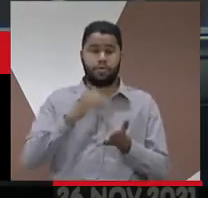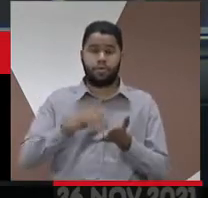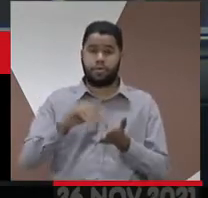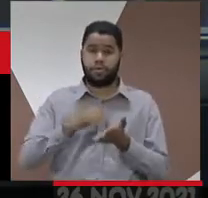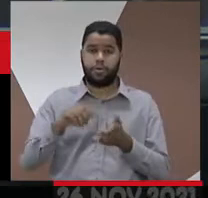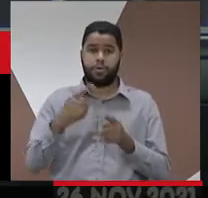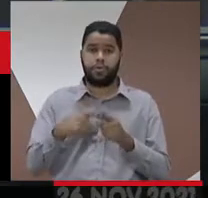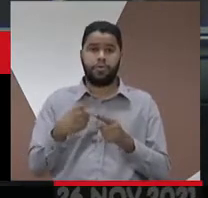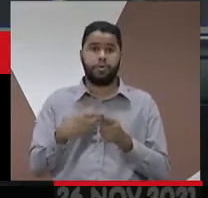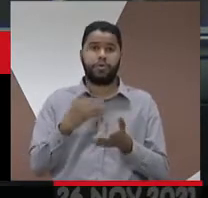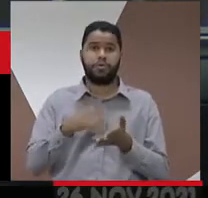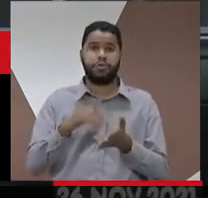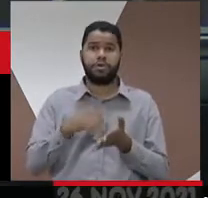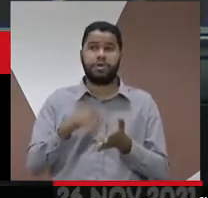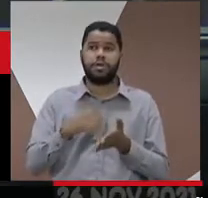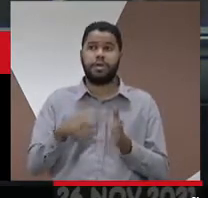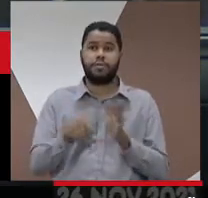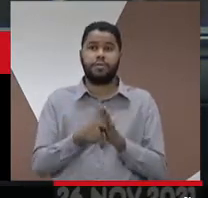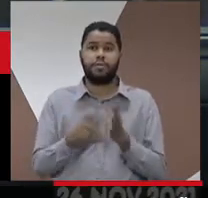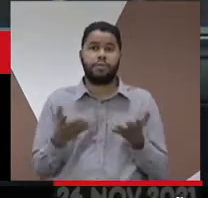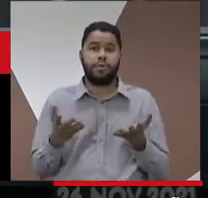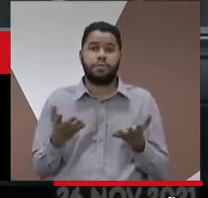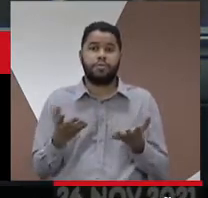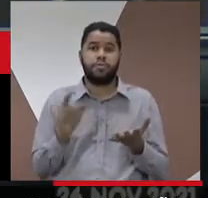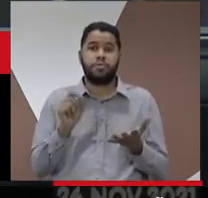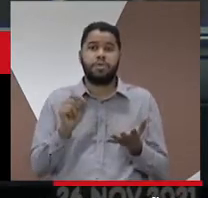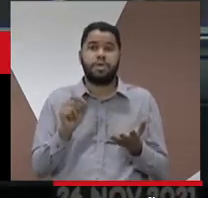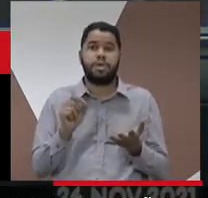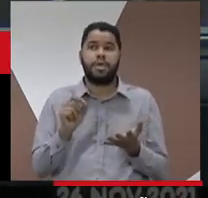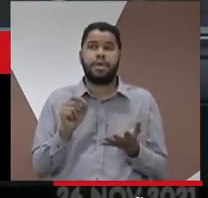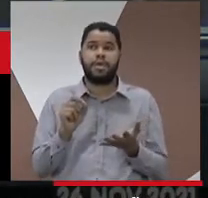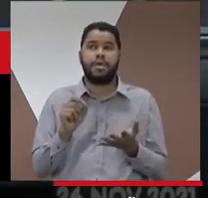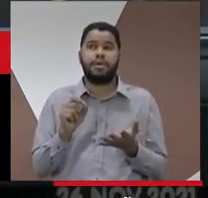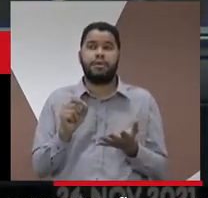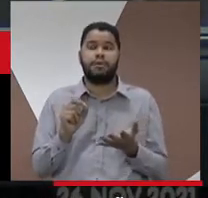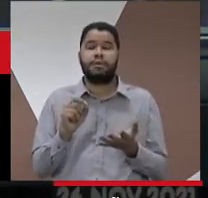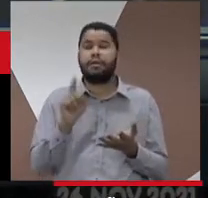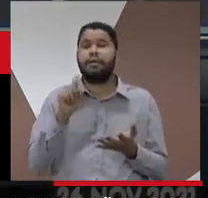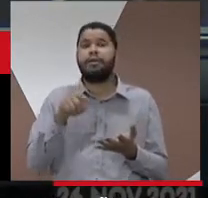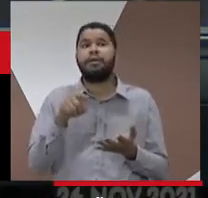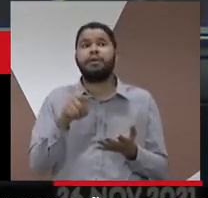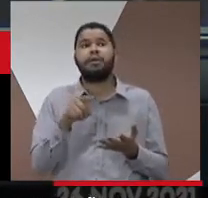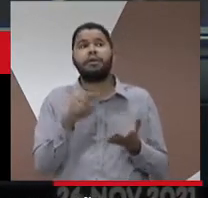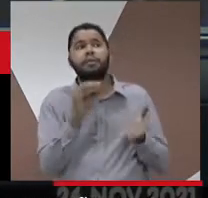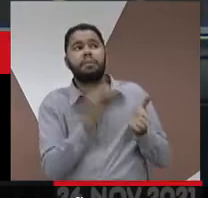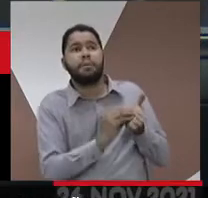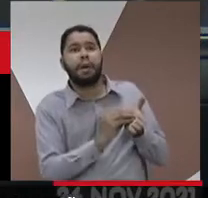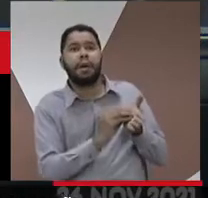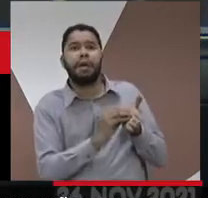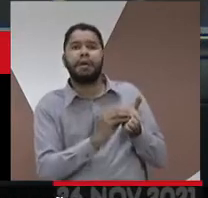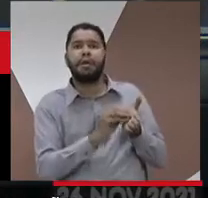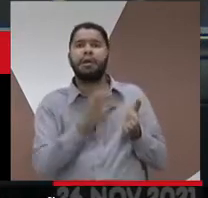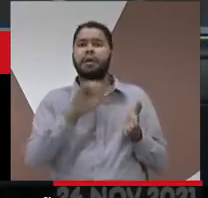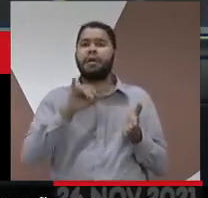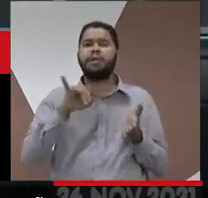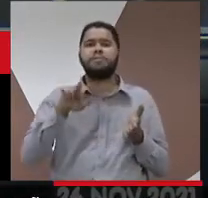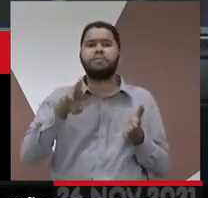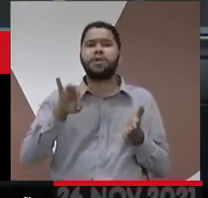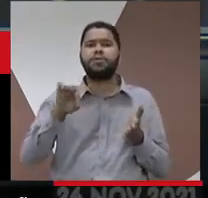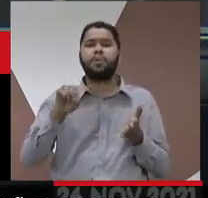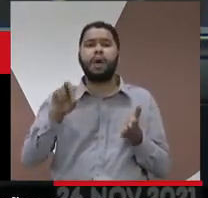para o subsecretário, o que é um pavimento invertido, o que é o Biden rico, o que é o caimento diármico, porque ele não